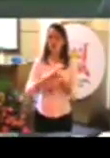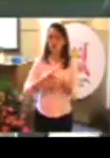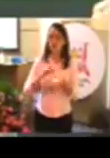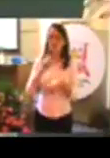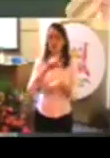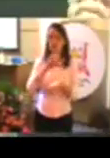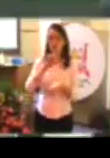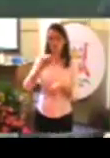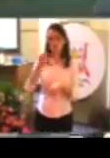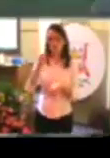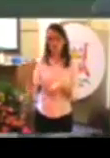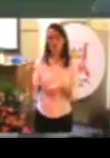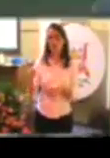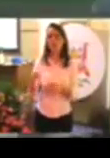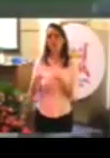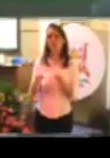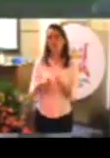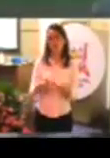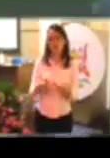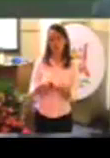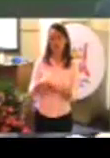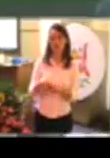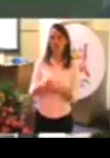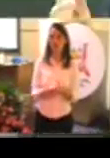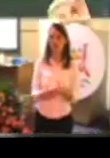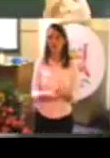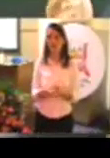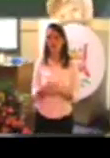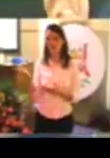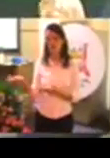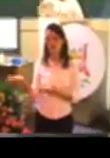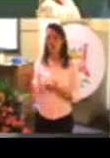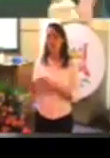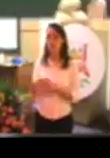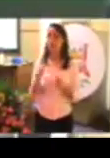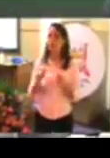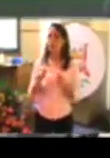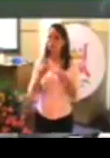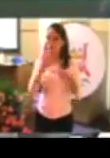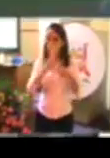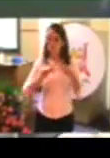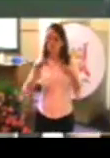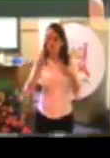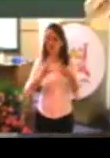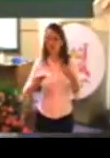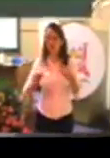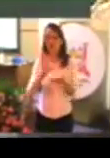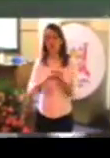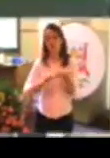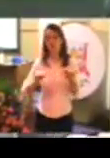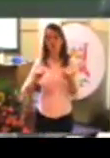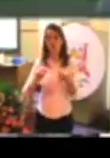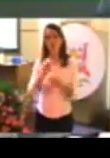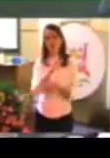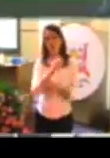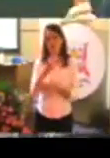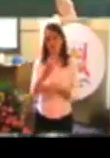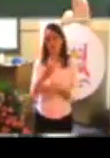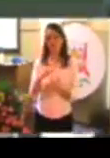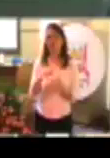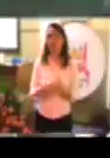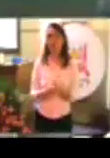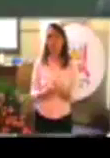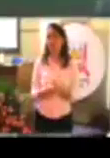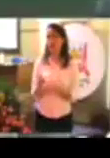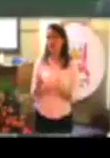Federal e orientado pela ABEL. Então a senhora tem esse espelho para seguir e tem esse parceiro para estar ao